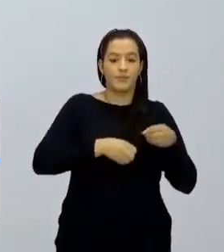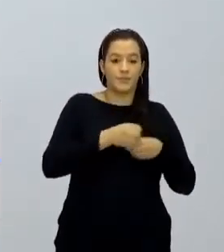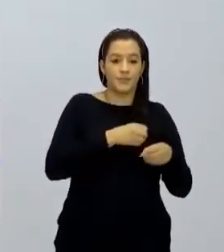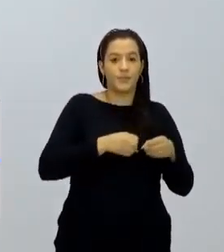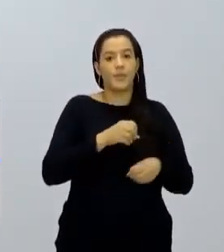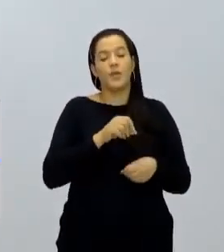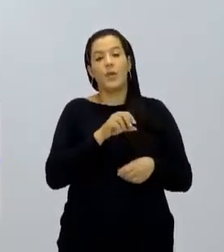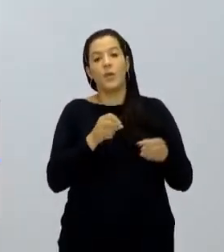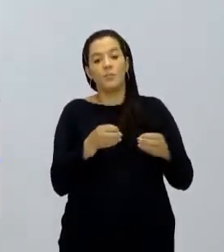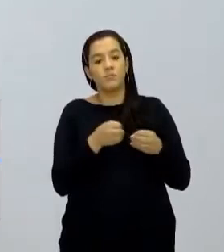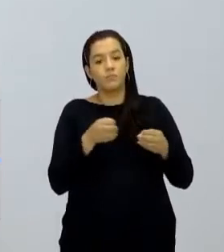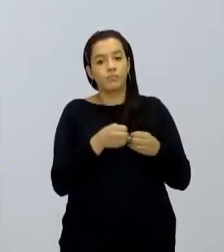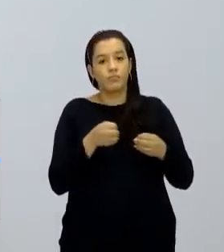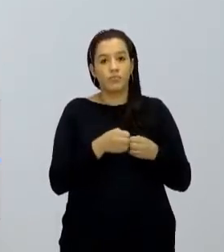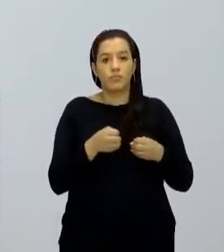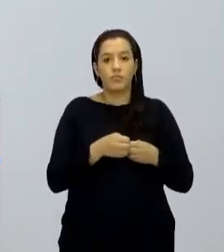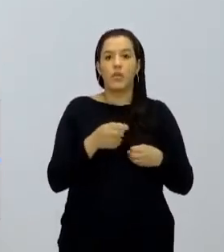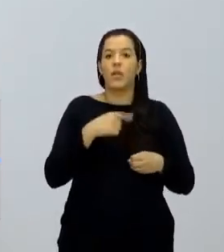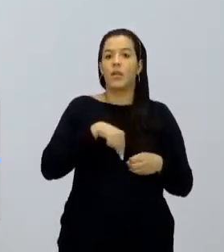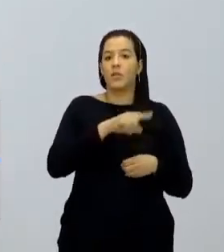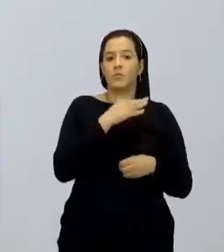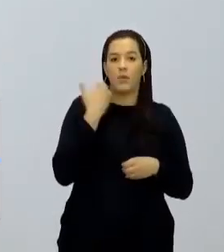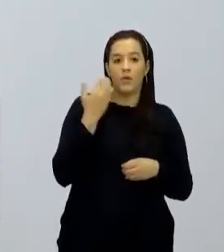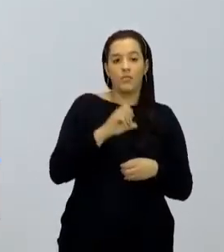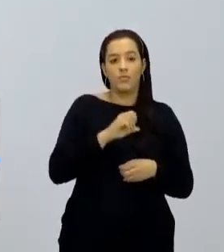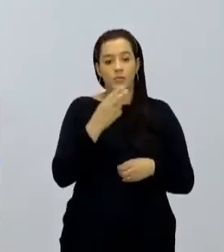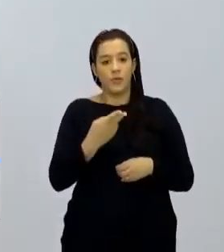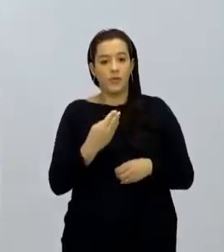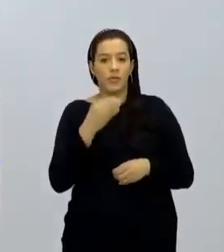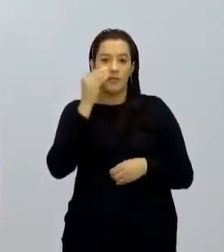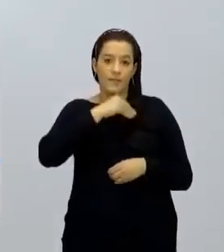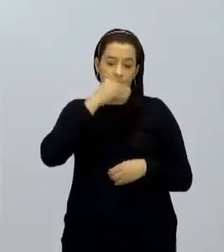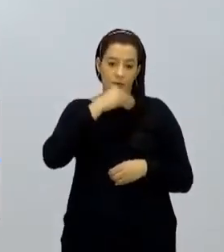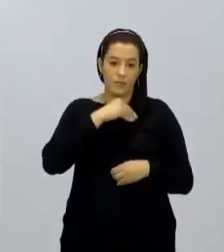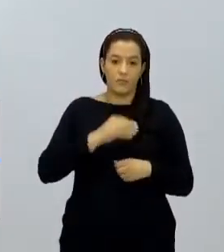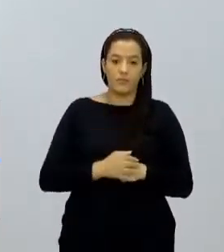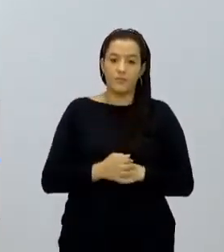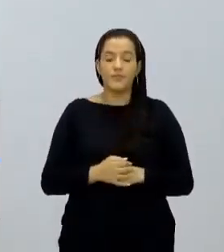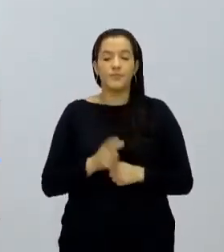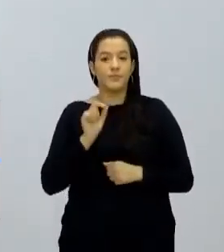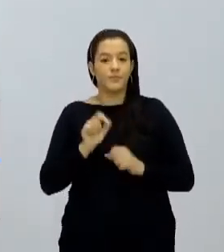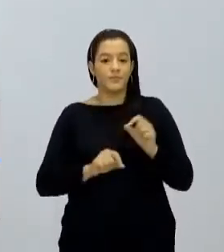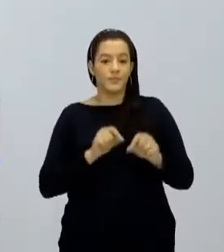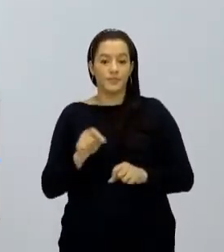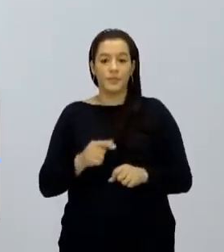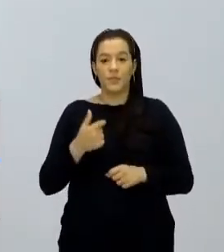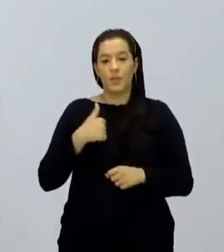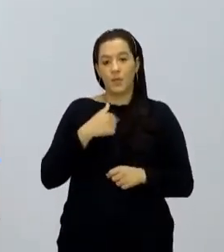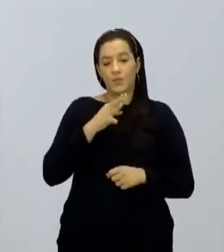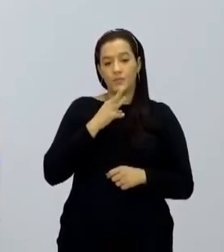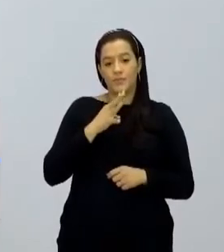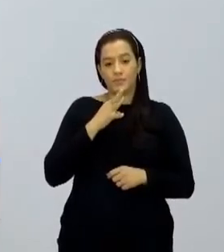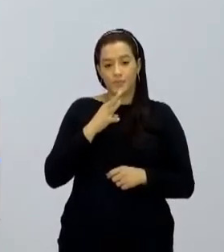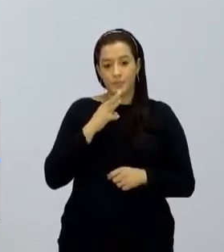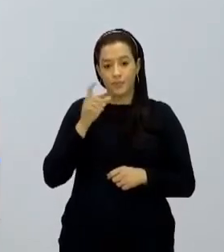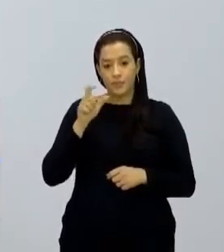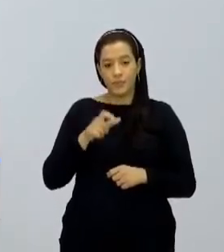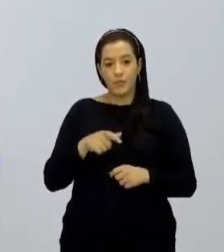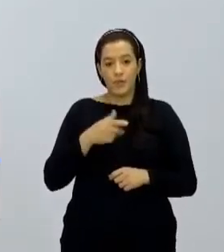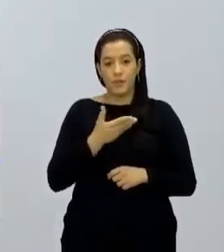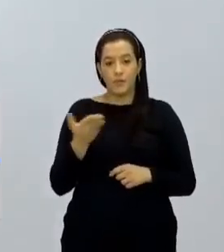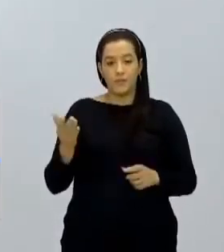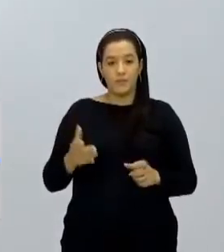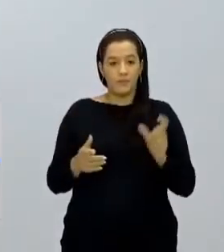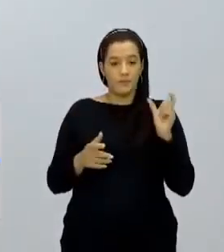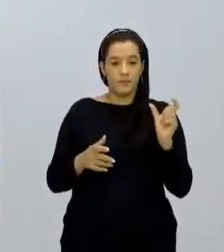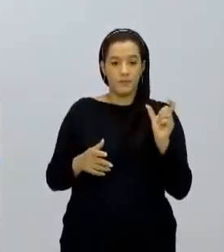ou atenuados. Então já resumiu, né? O que é a vacina? Olha só, eu conheço um agente, vou falar um palavrão agora,